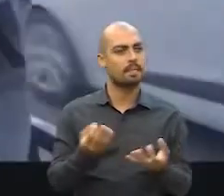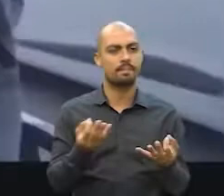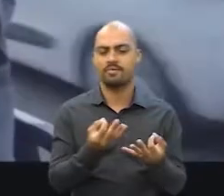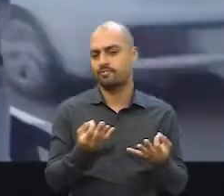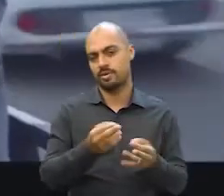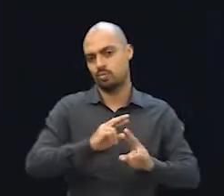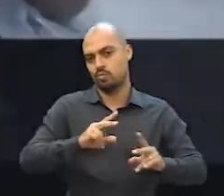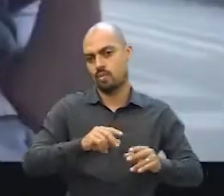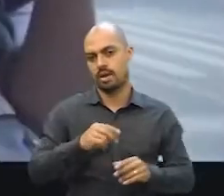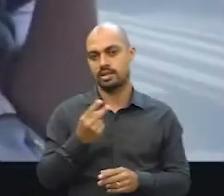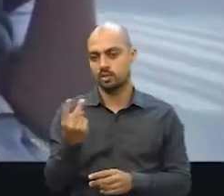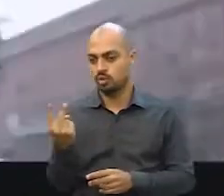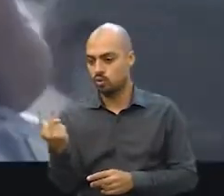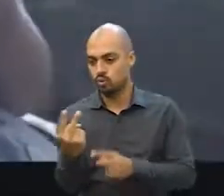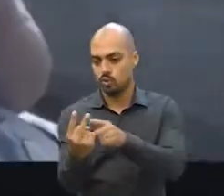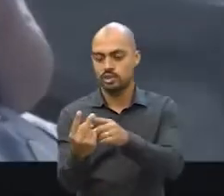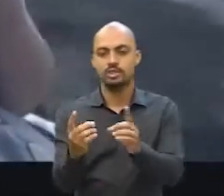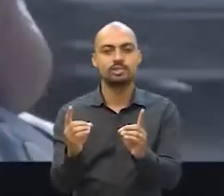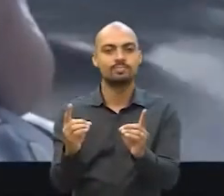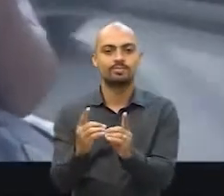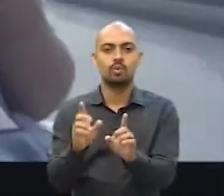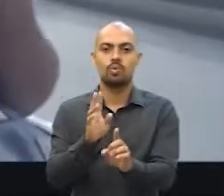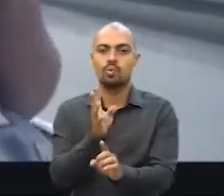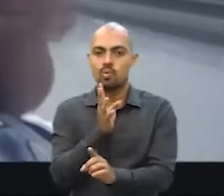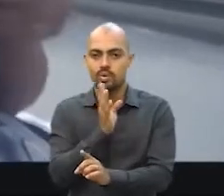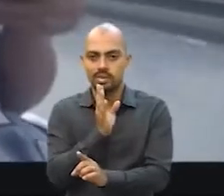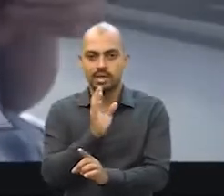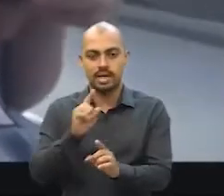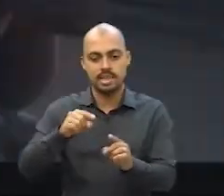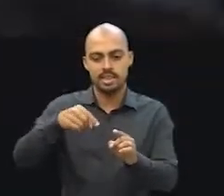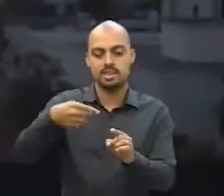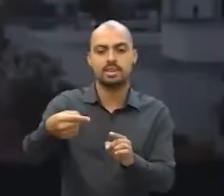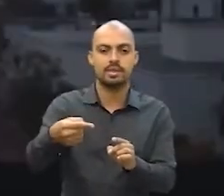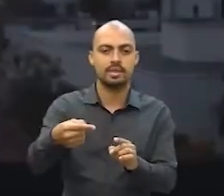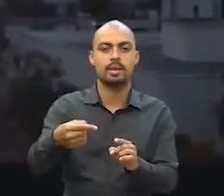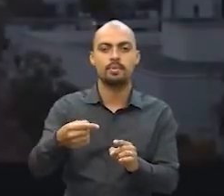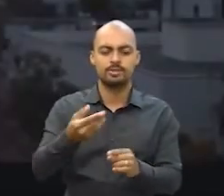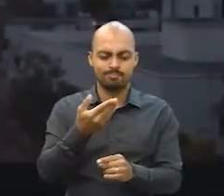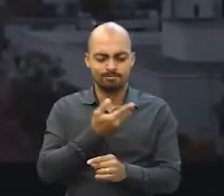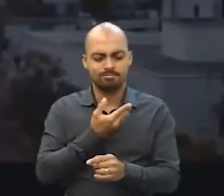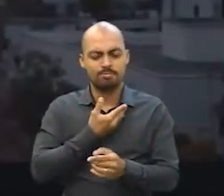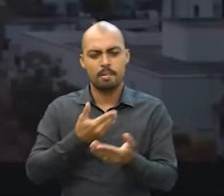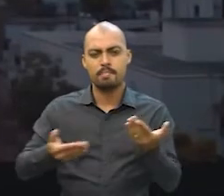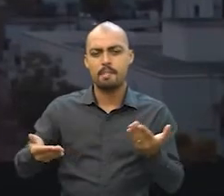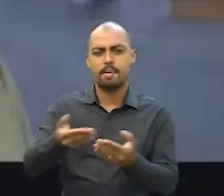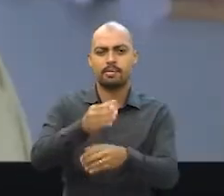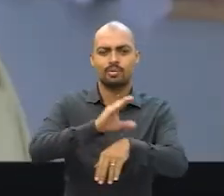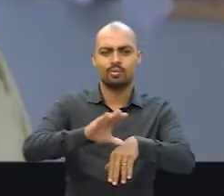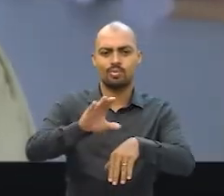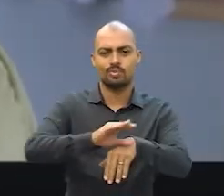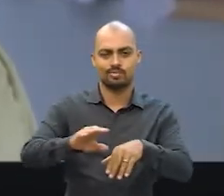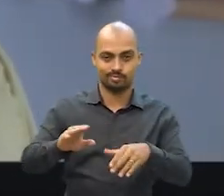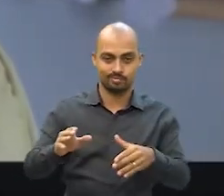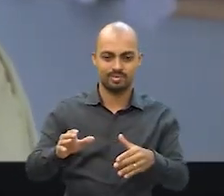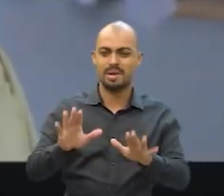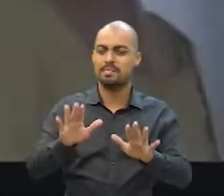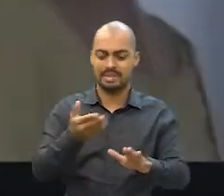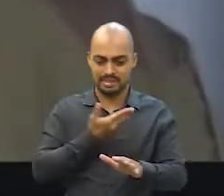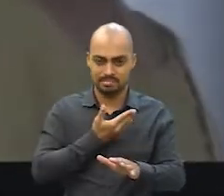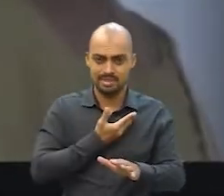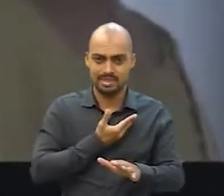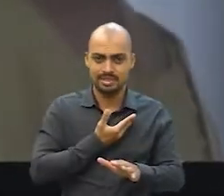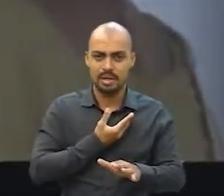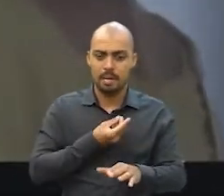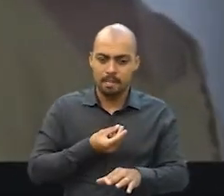se conhecem de maneira desastrosa, mas depois acabam se tornando amigos durante um curso de verão. Mas será que essa